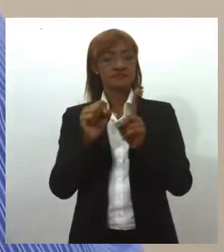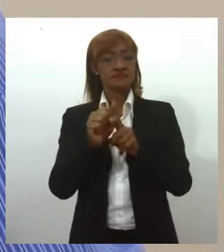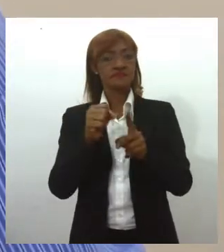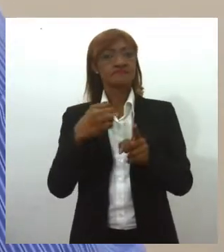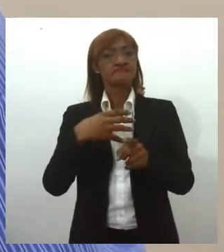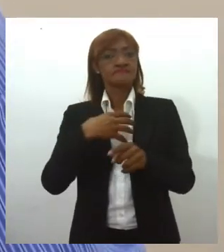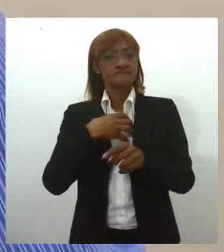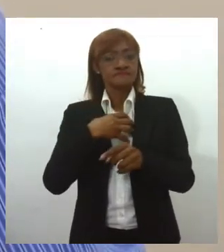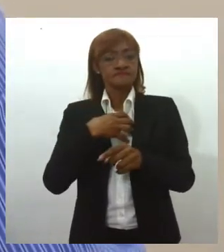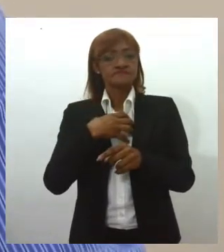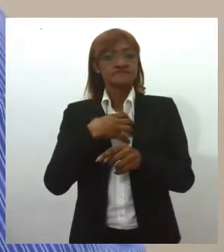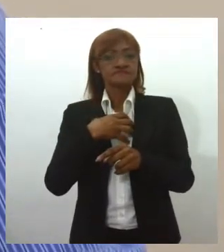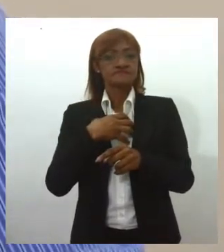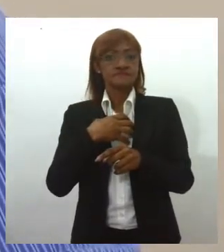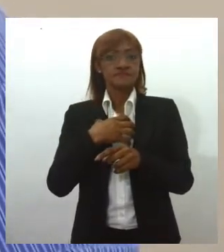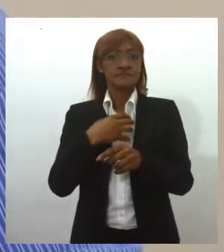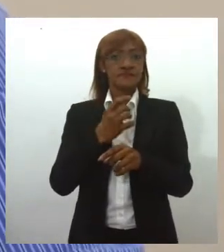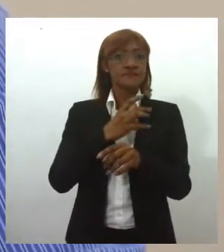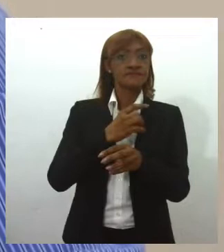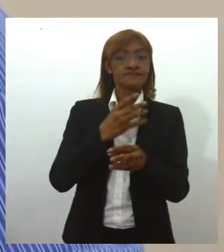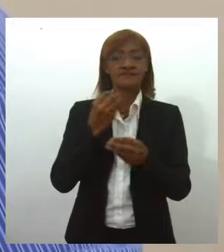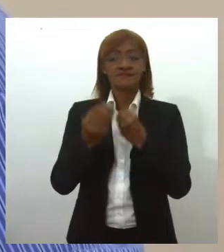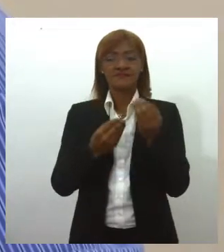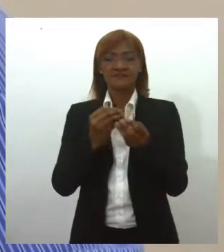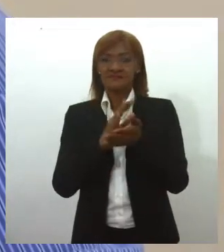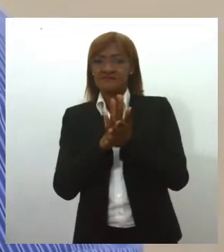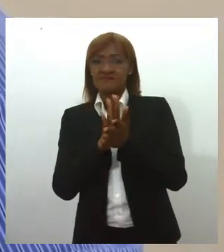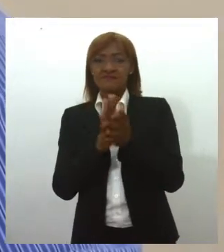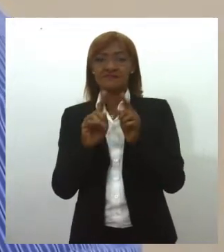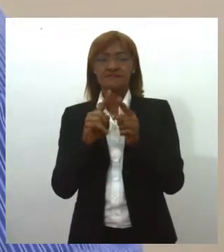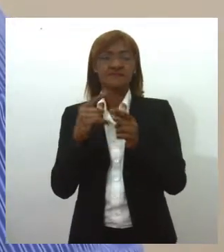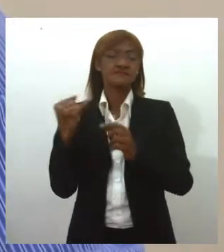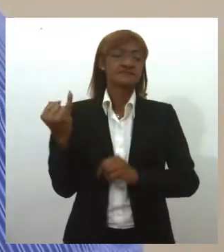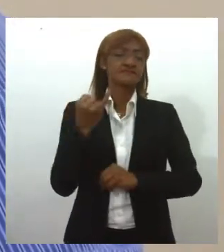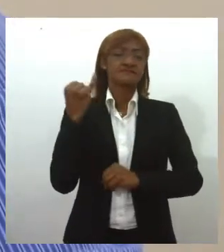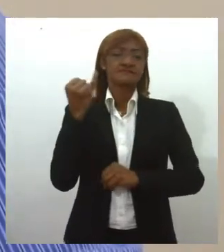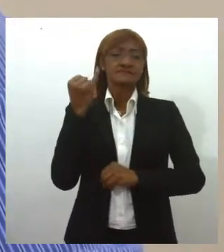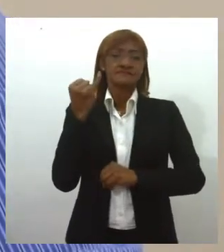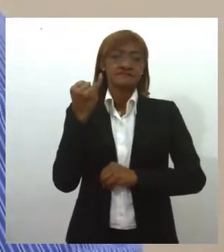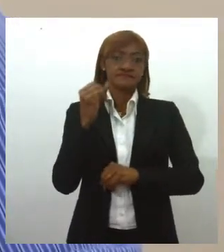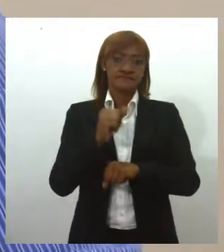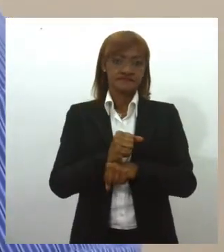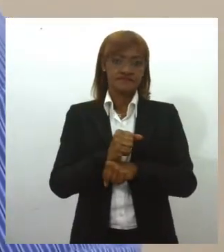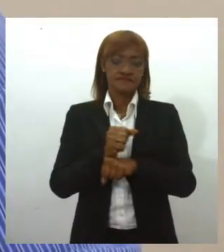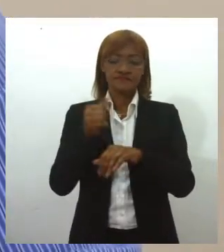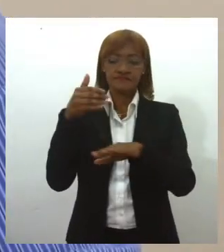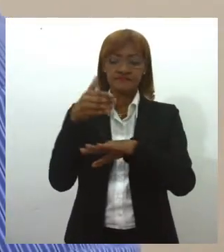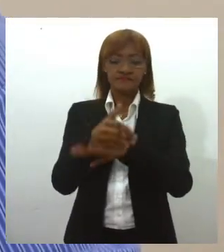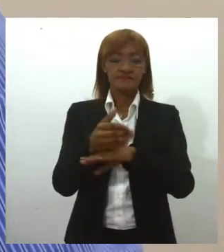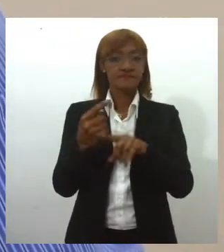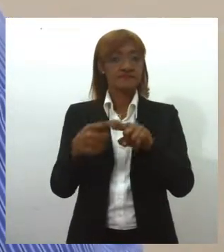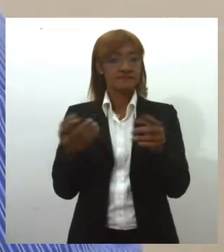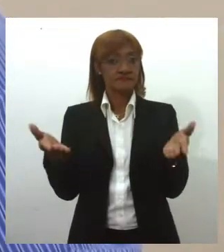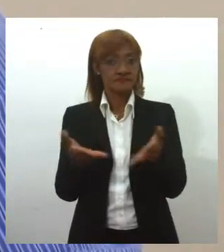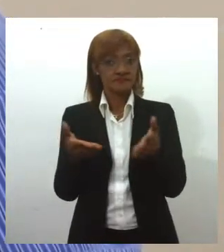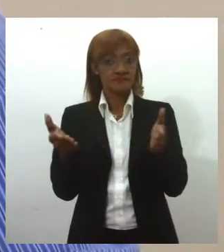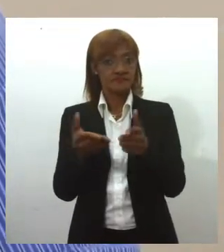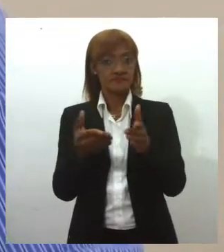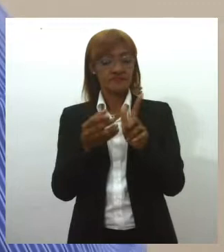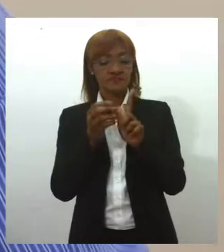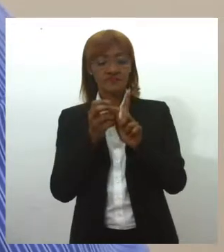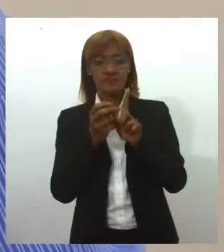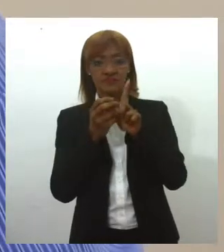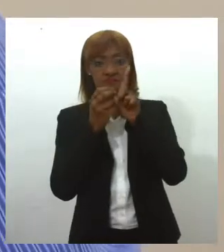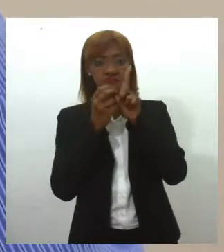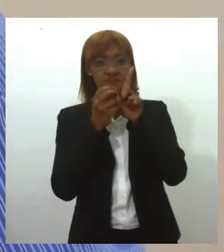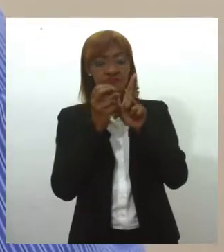todos os sentidos, quanto a isso. Só que é fundamental a prevenção. A prevenção é tudo. Porque hoje o câncer de próstata, descoberto